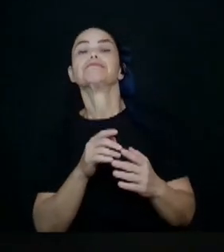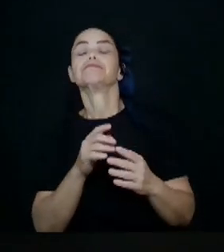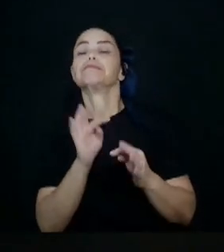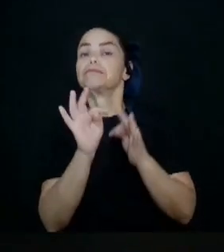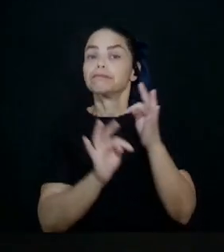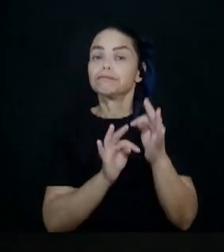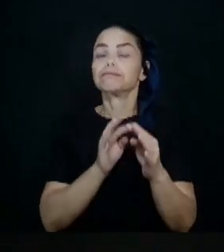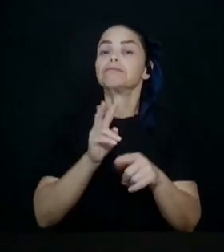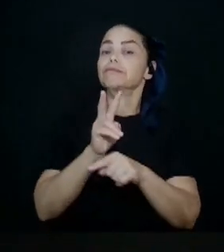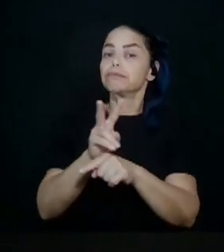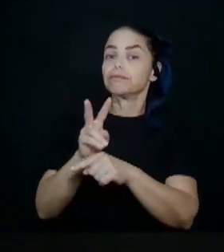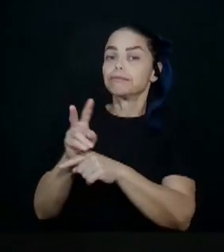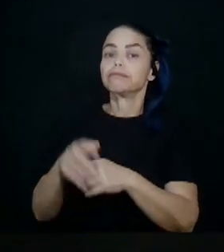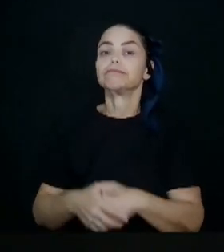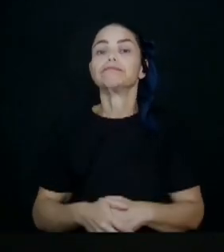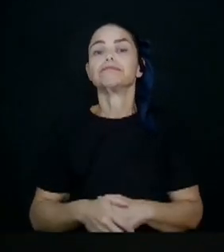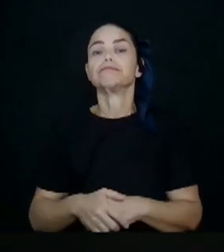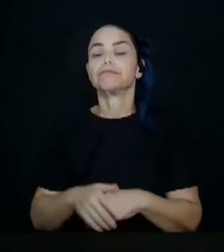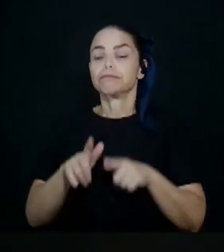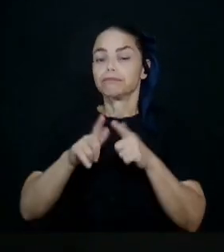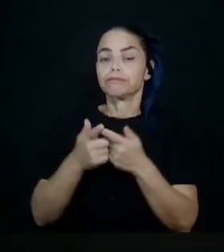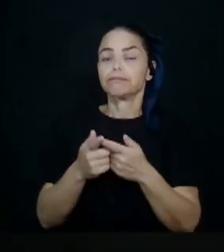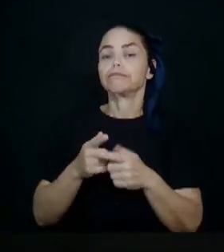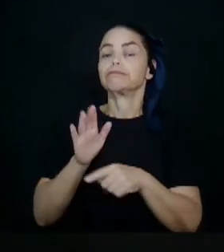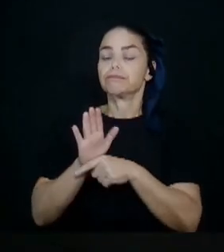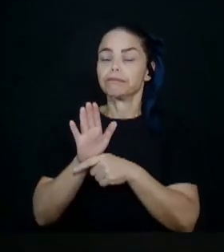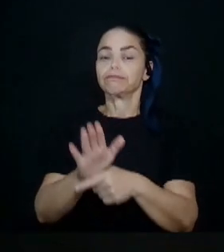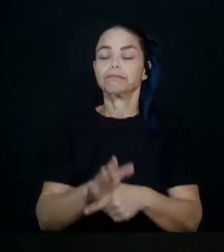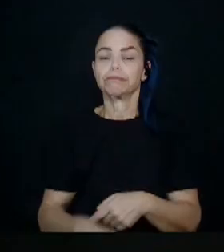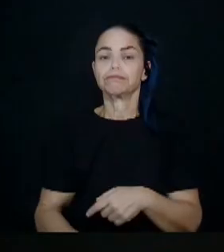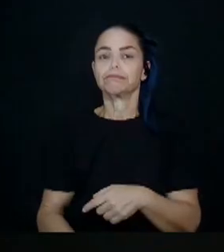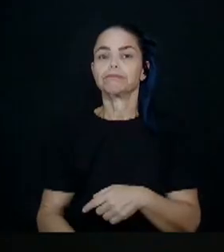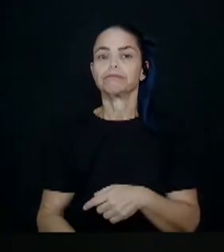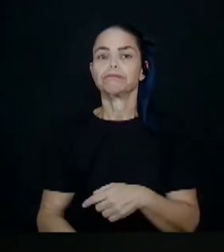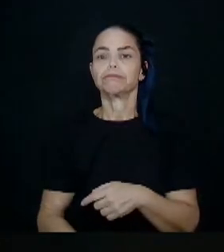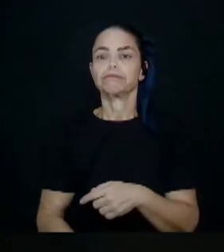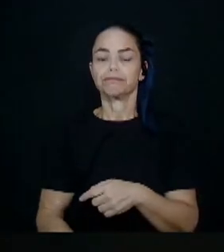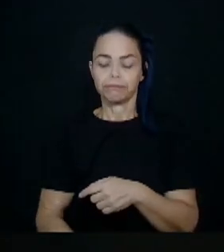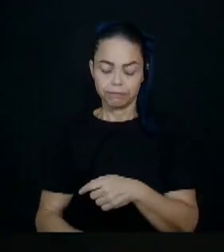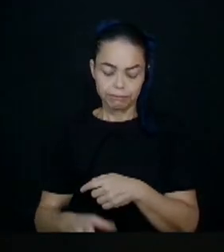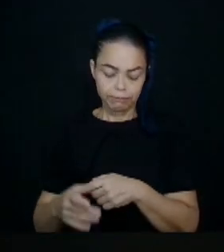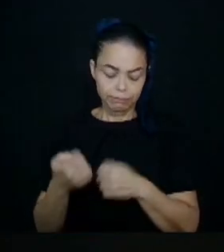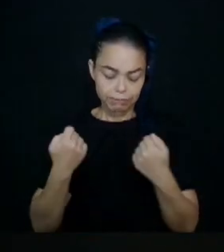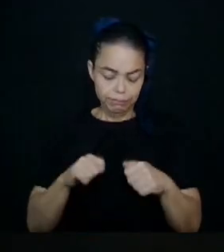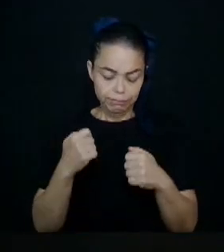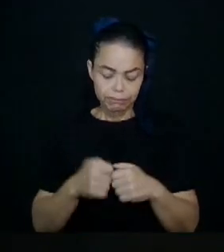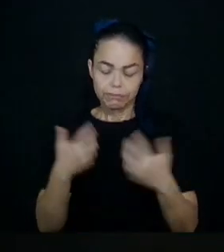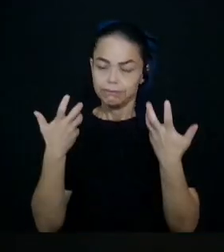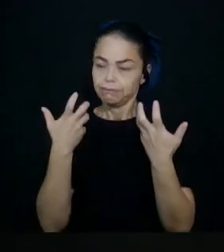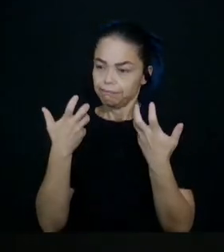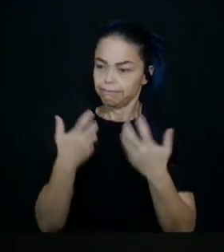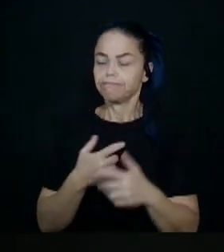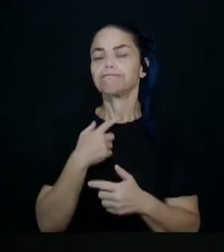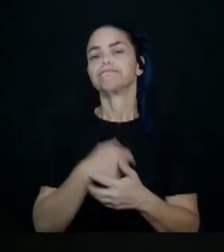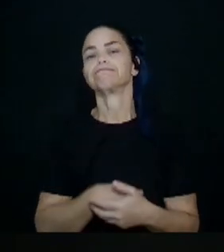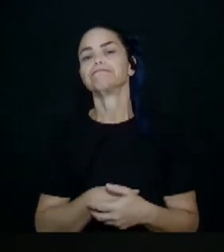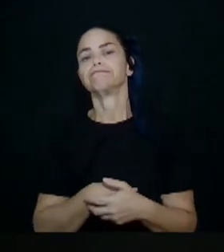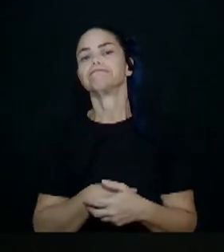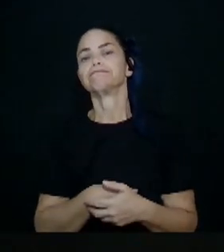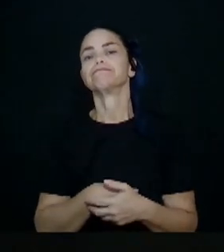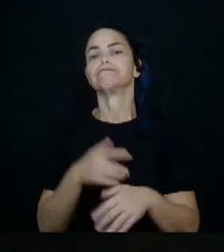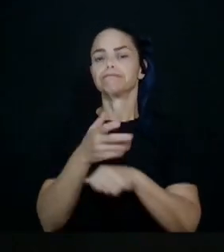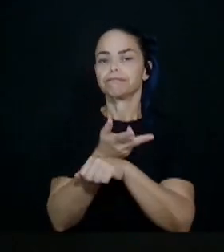de mutua ajuda. Exatamente. Então, assim, a gente precisa querer e